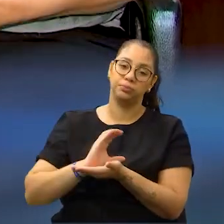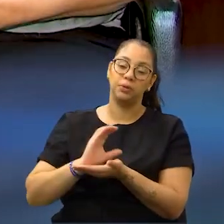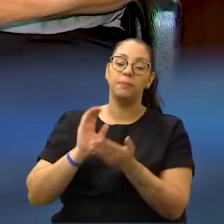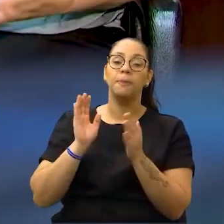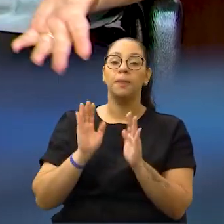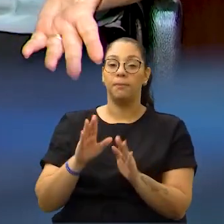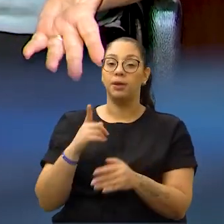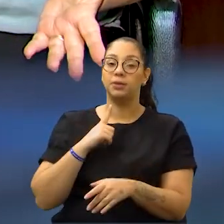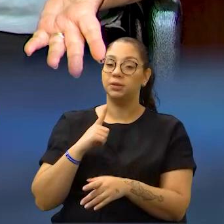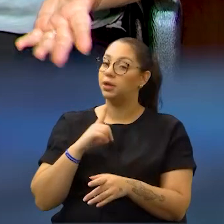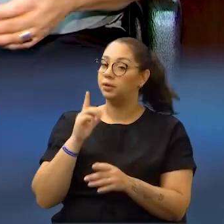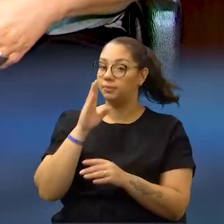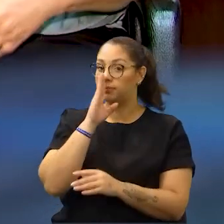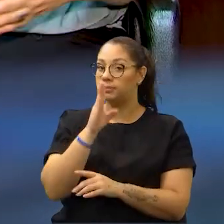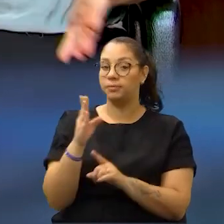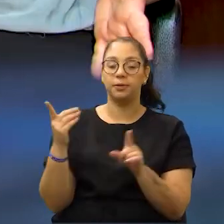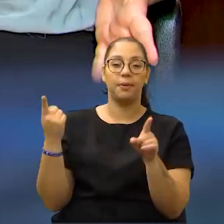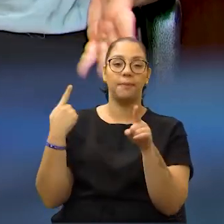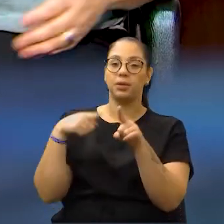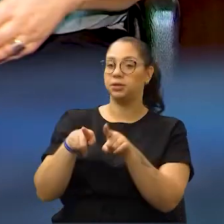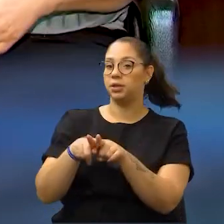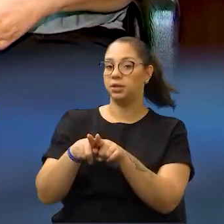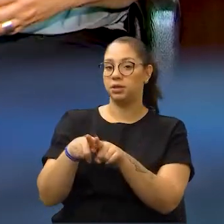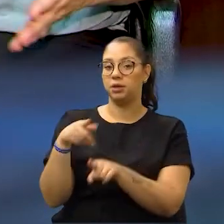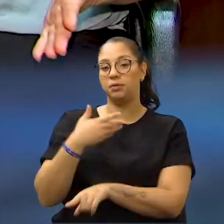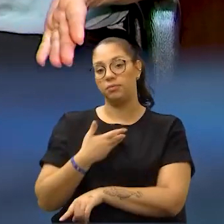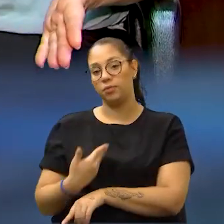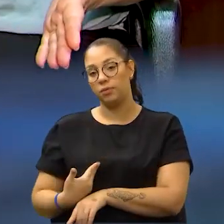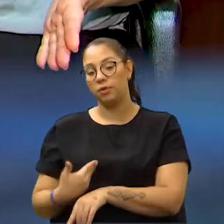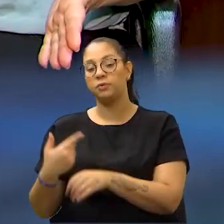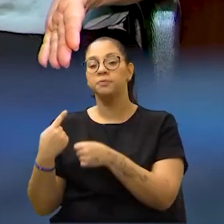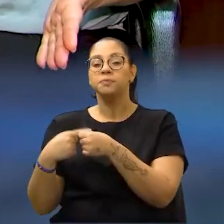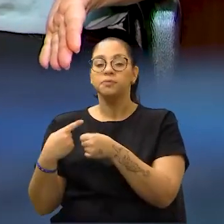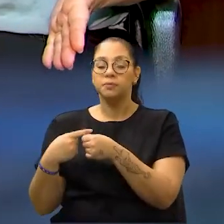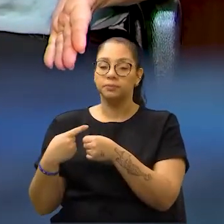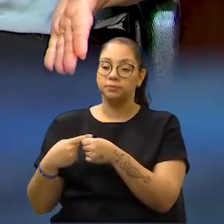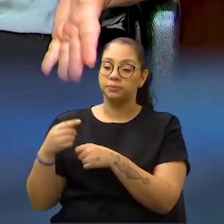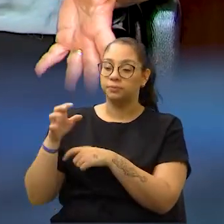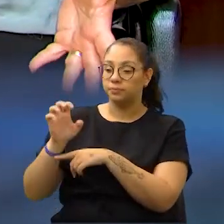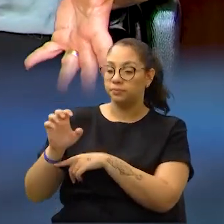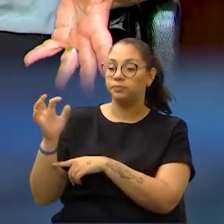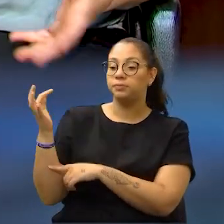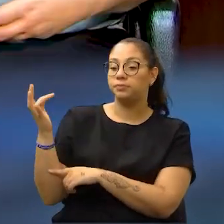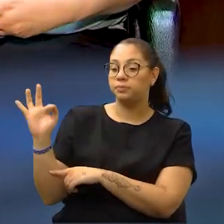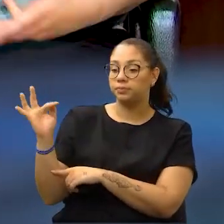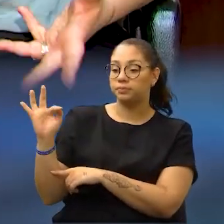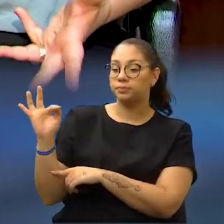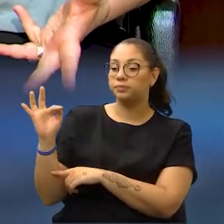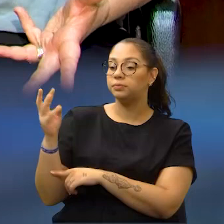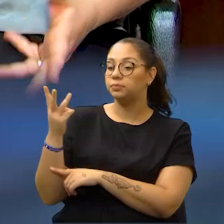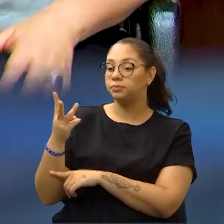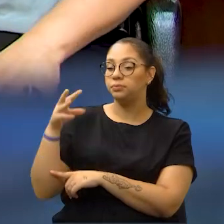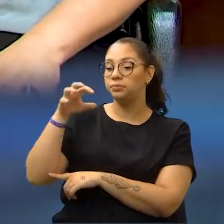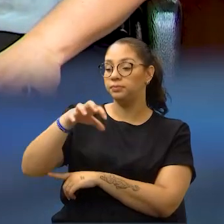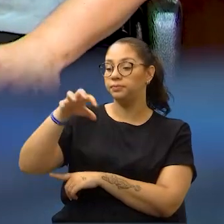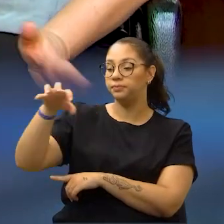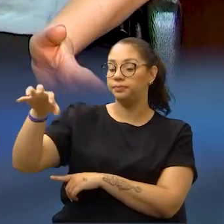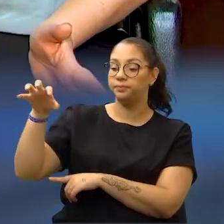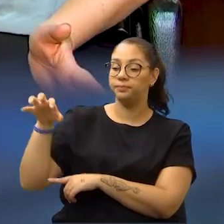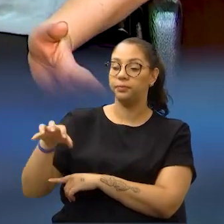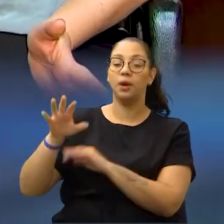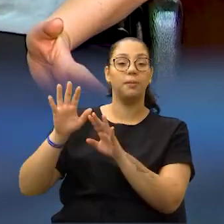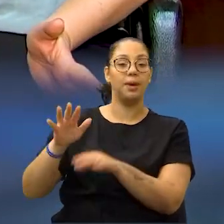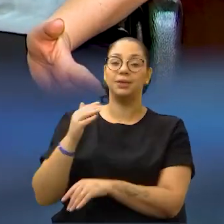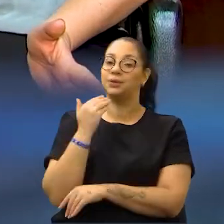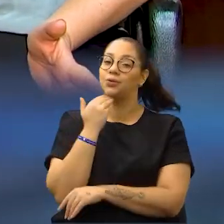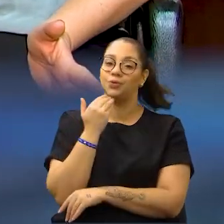vive de convênios, né? Os convênios públicos, municipais, estadual e federal, nas 3 esferas, mas que